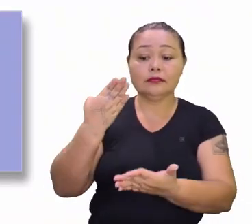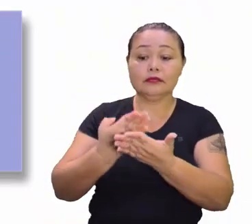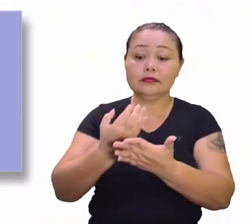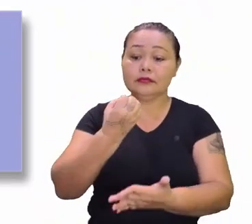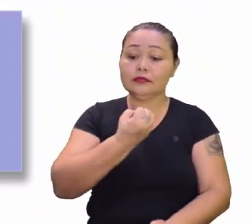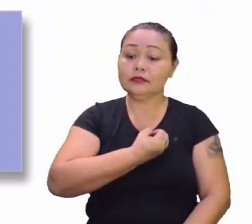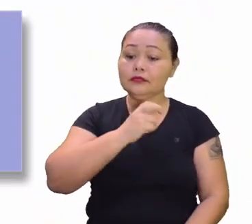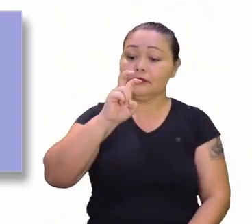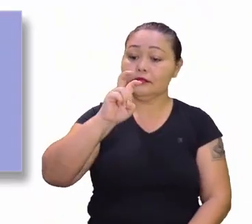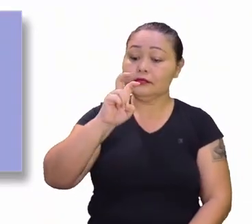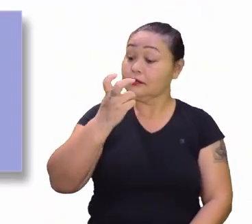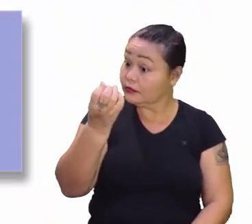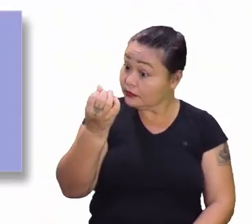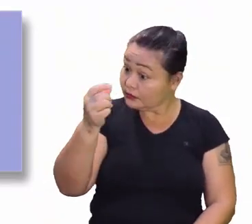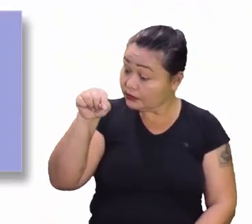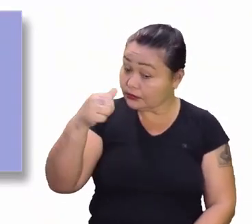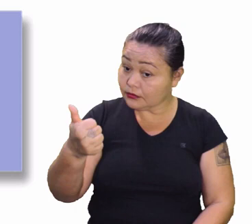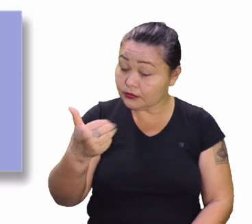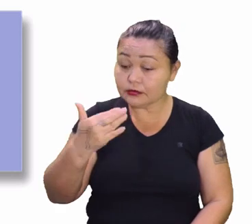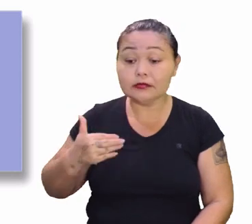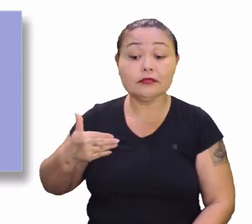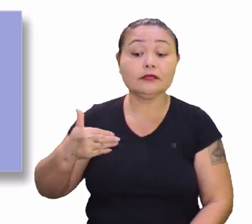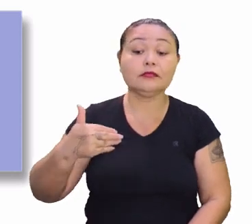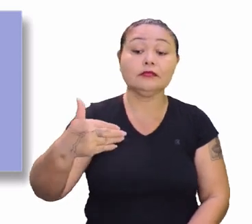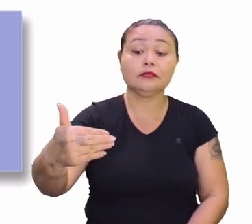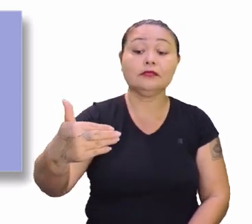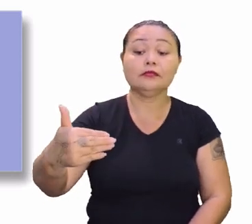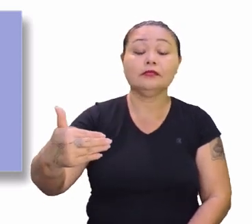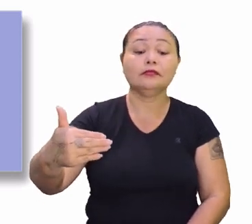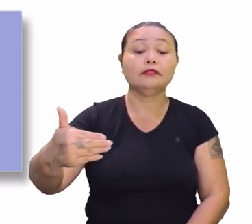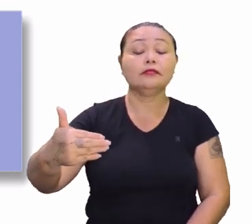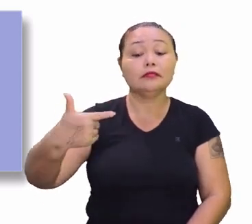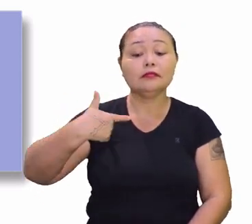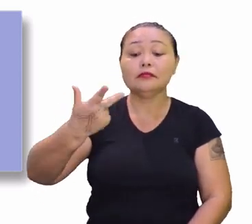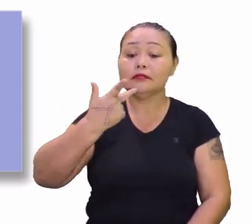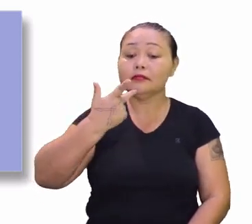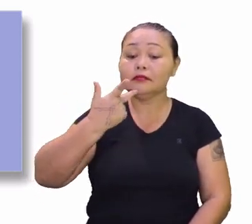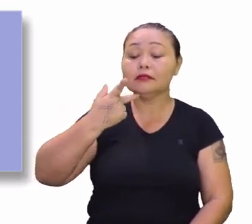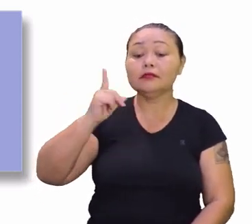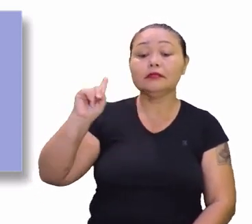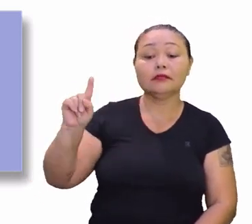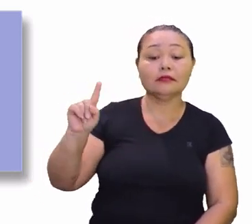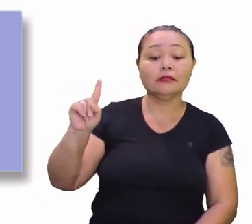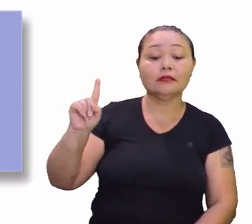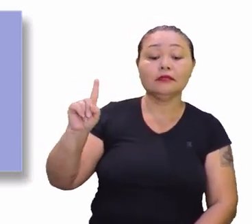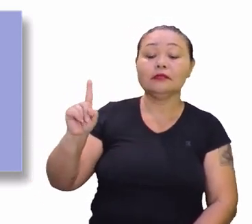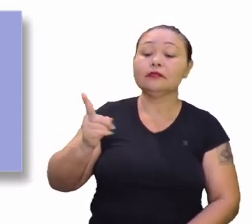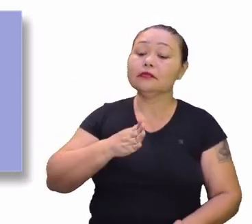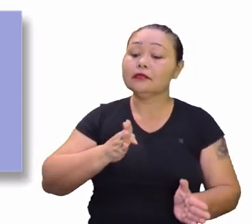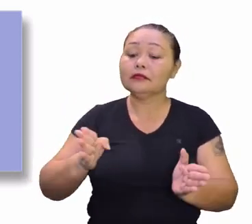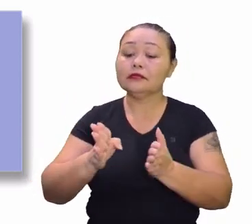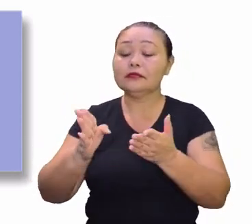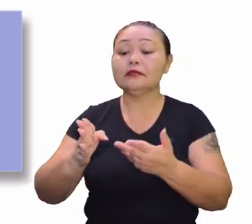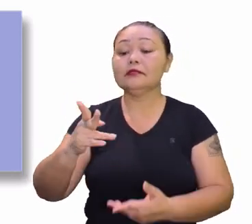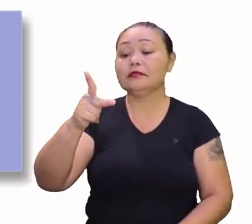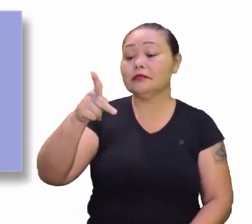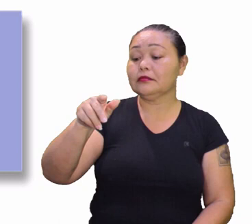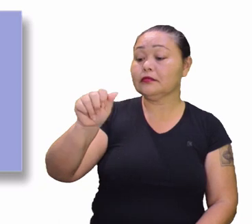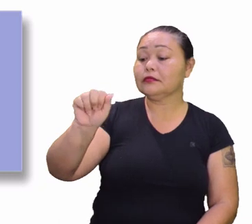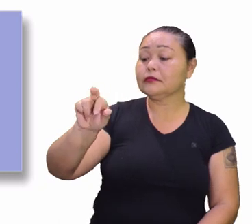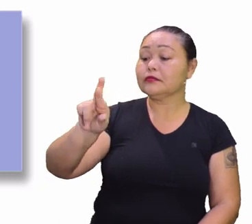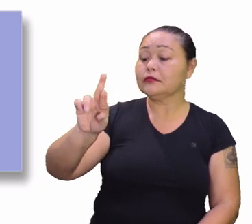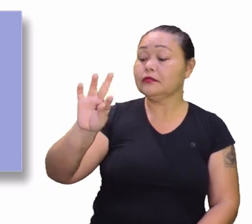Aula 6.1, já começamos a falar durante a aula e agora a gente vai falar sobre a hidrografia parte